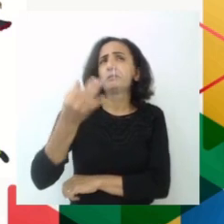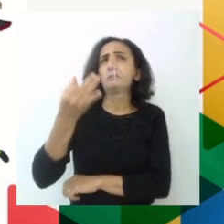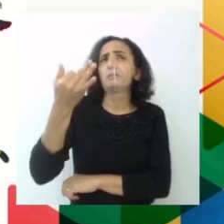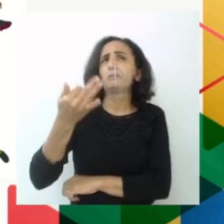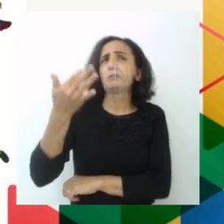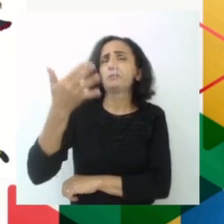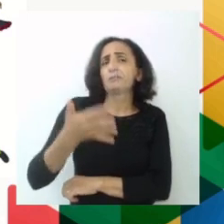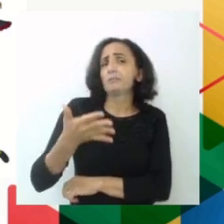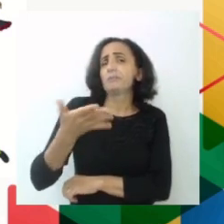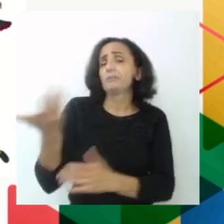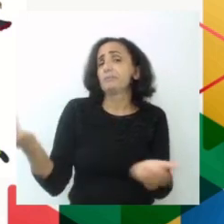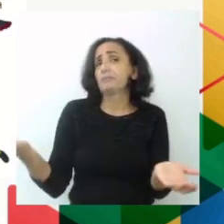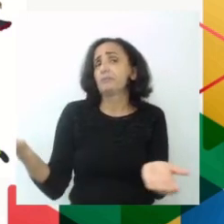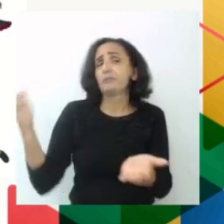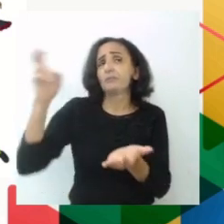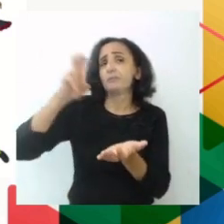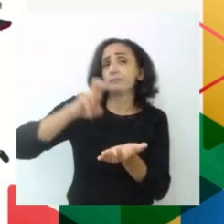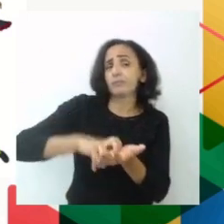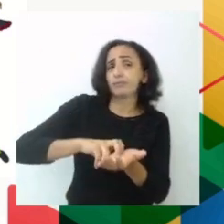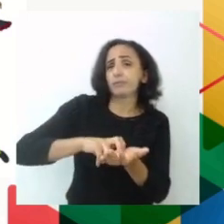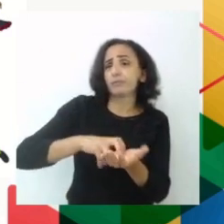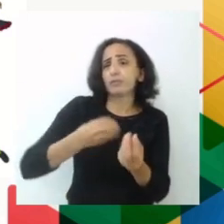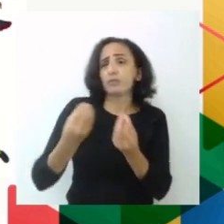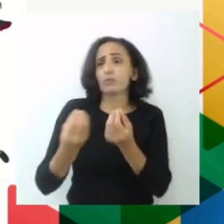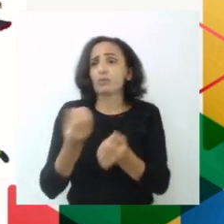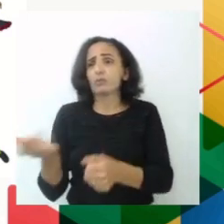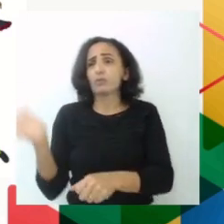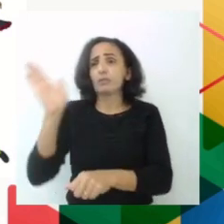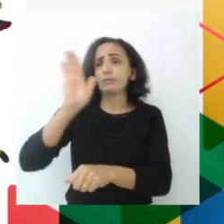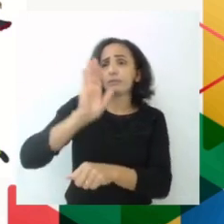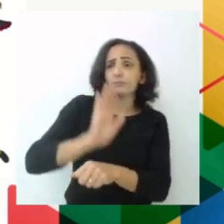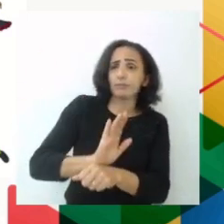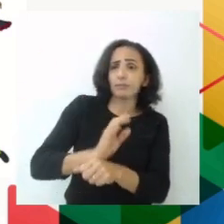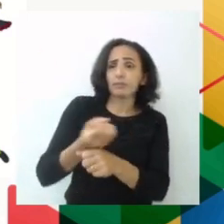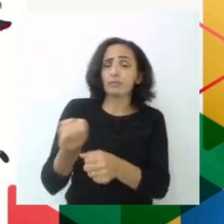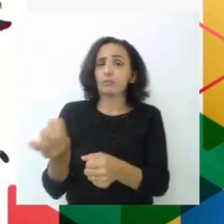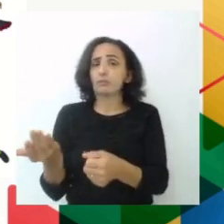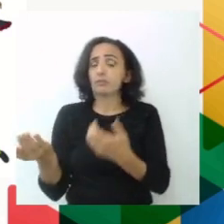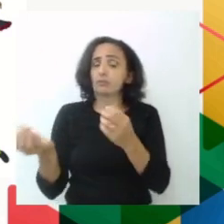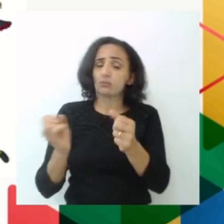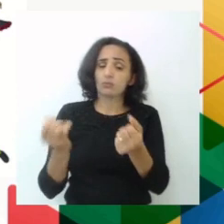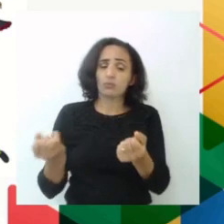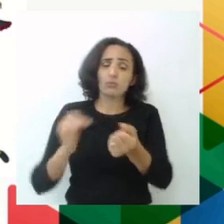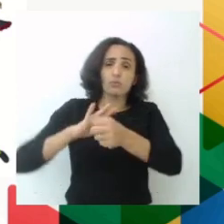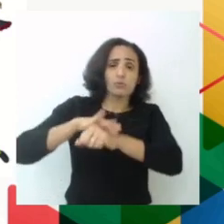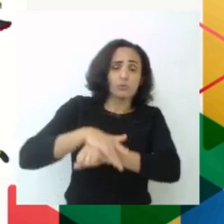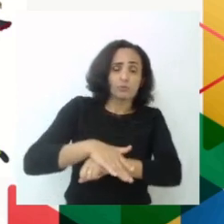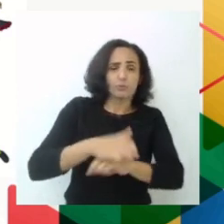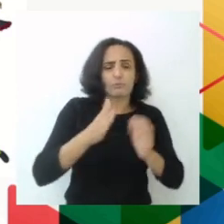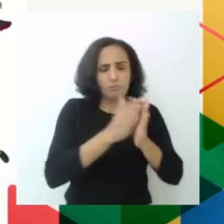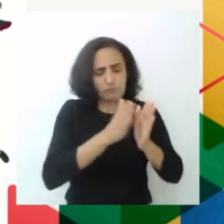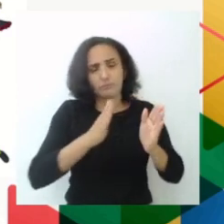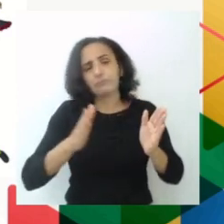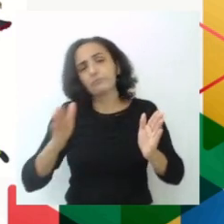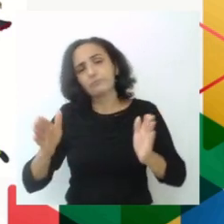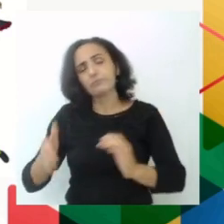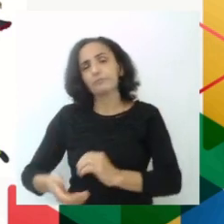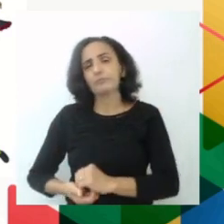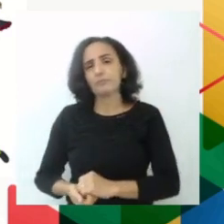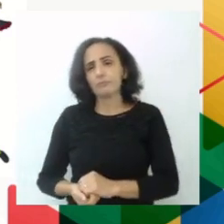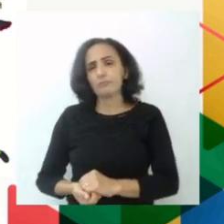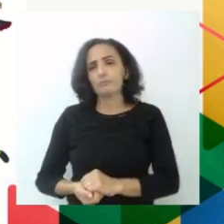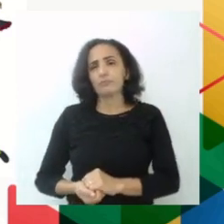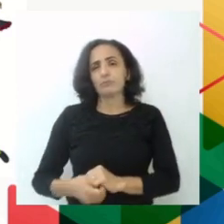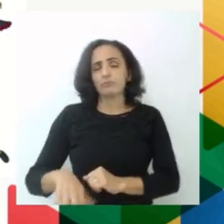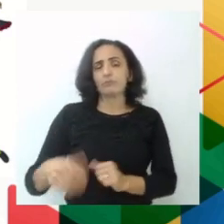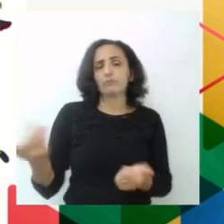realizados no turno, usando a técnica da contagem, do arranjo simples, ou não. Você pode fazer o seguinte: o